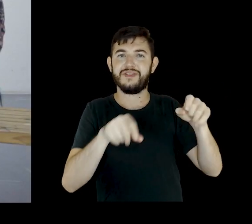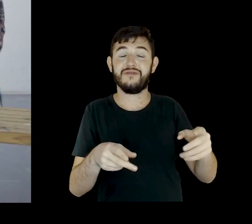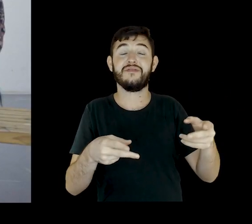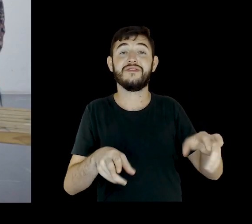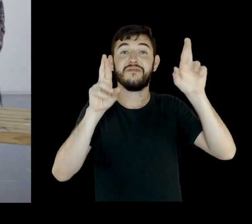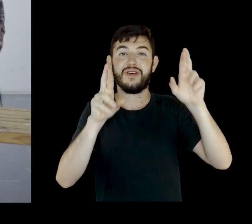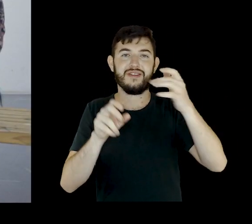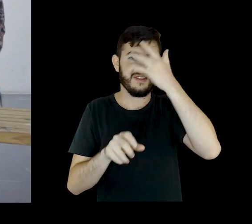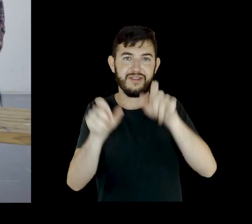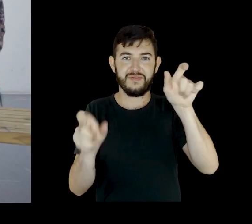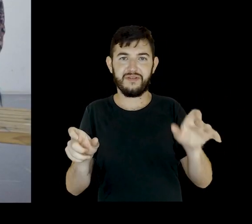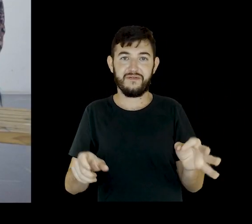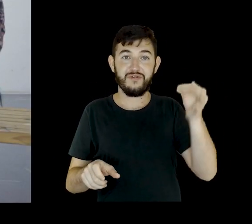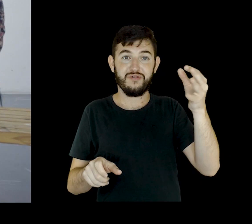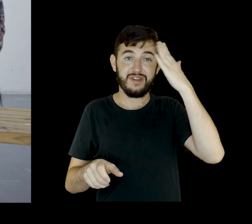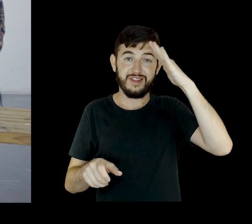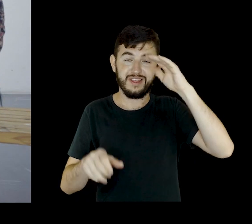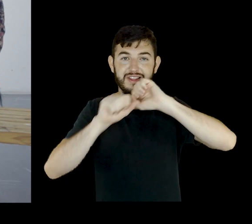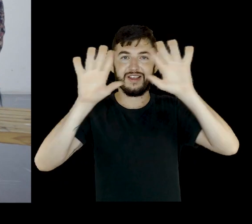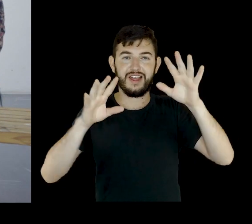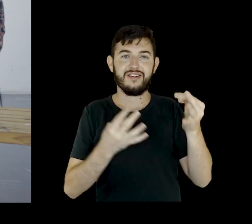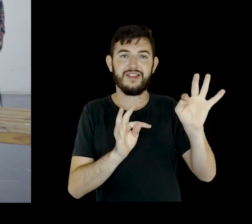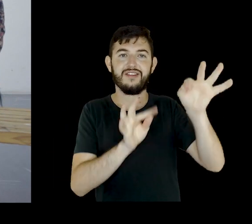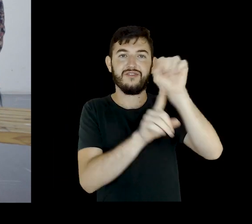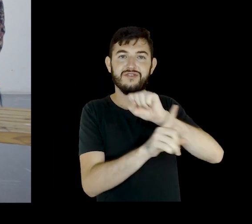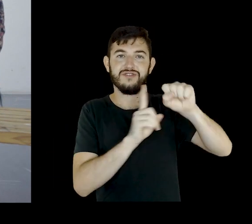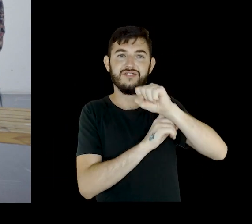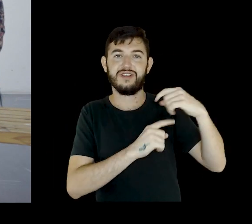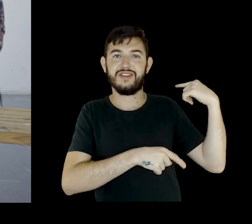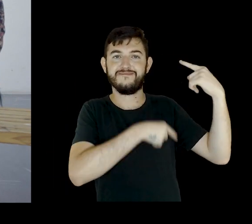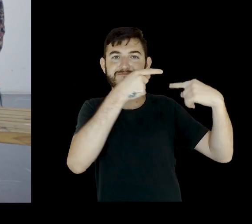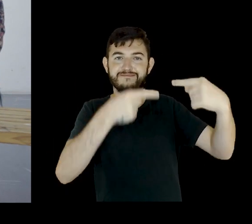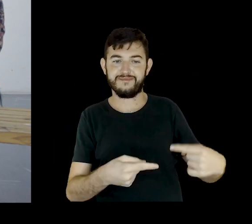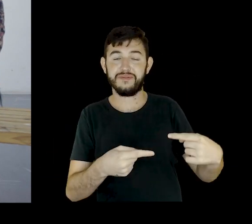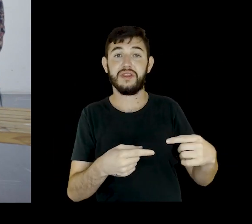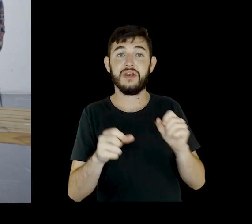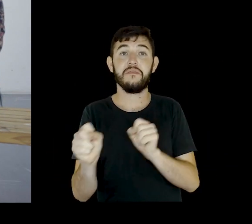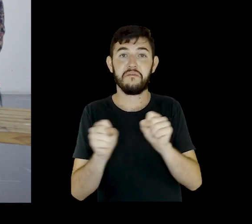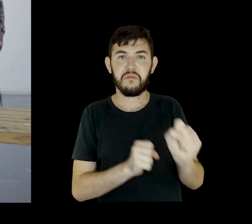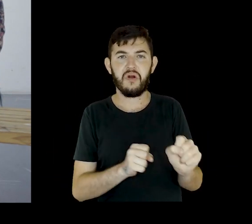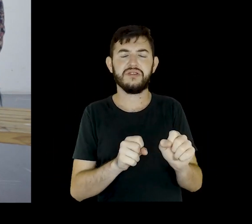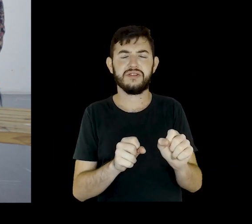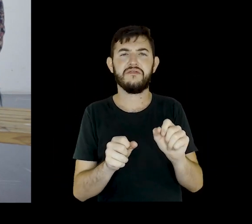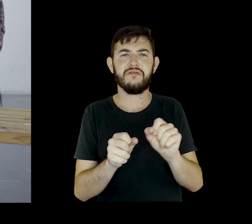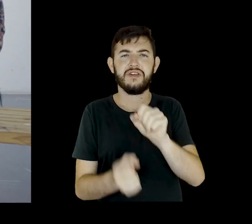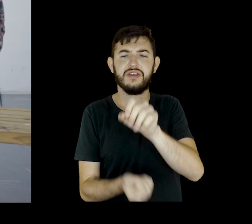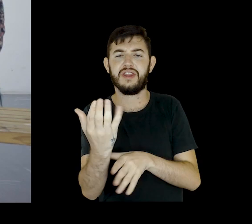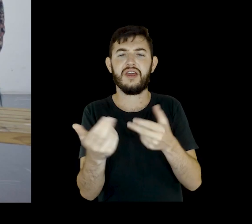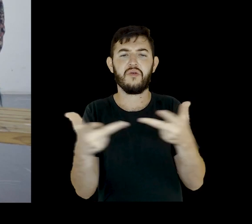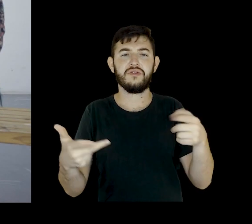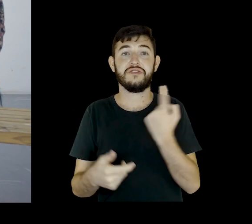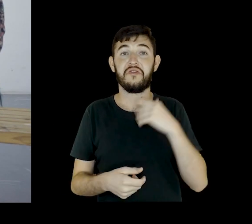eles compreendam essas tecnologias sociais que são ancestrais, né? E que eles façam coisas que a gente